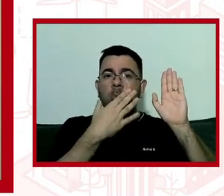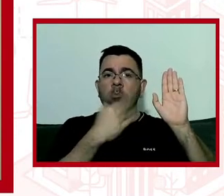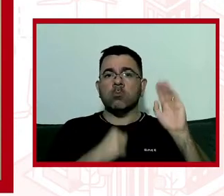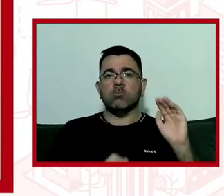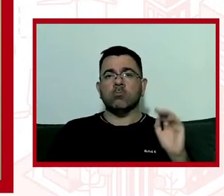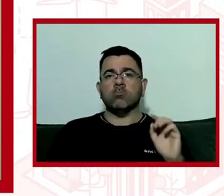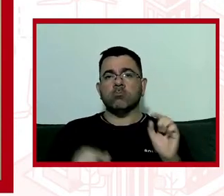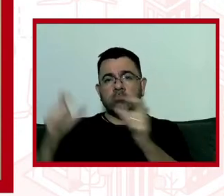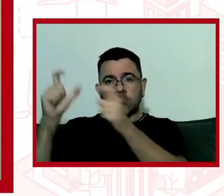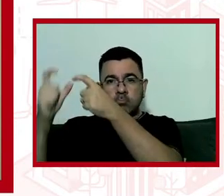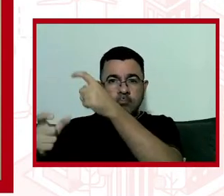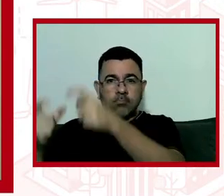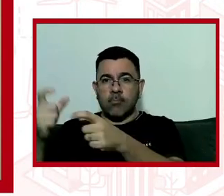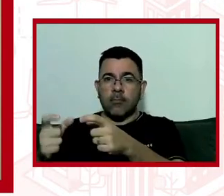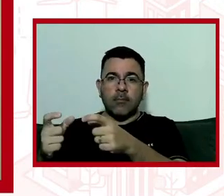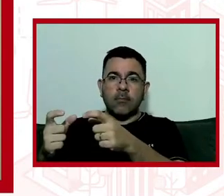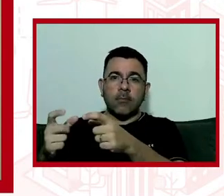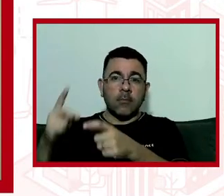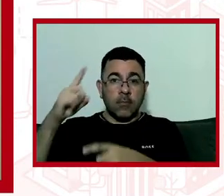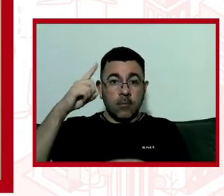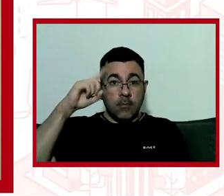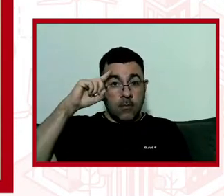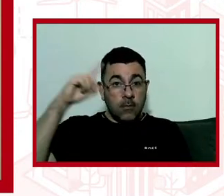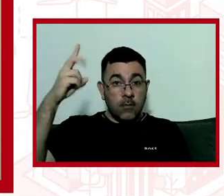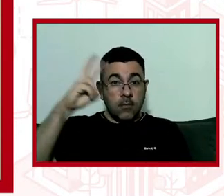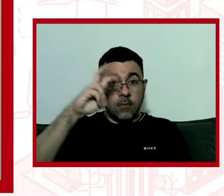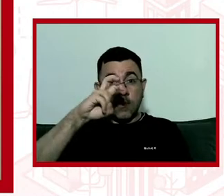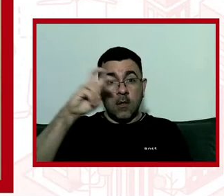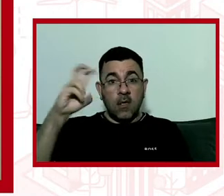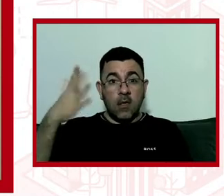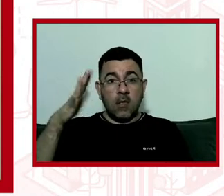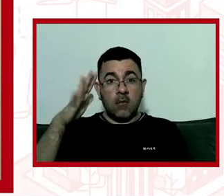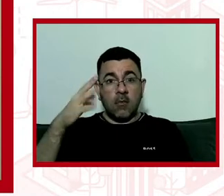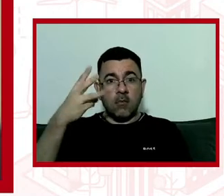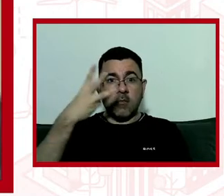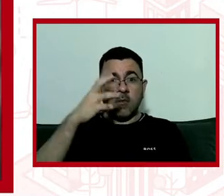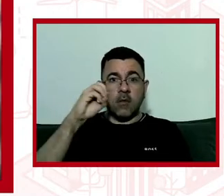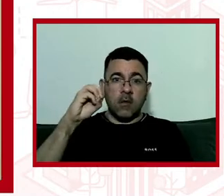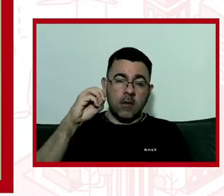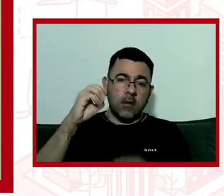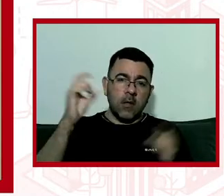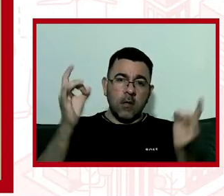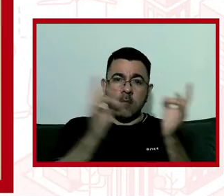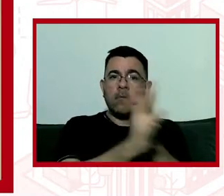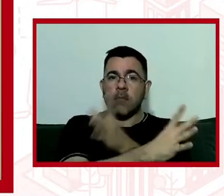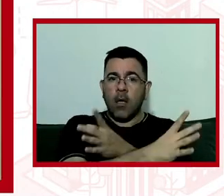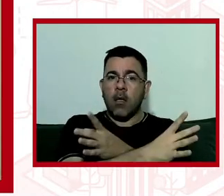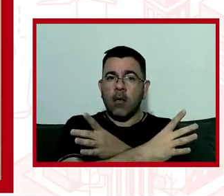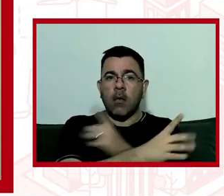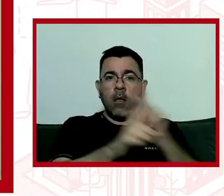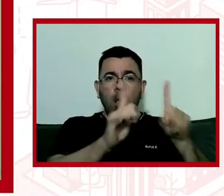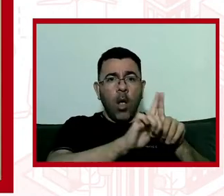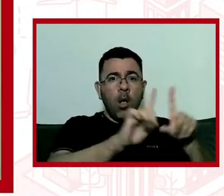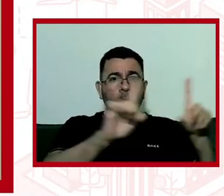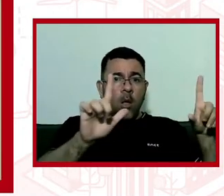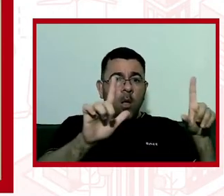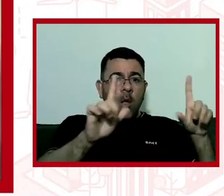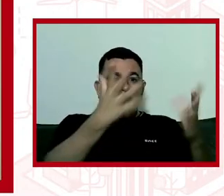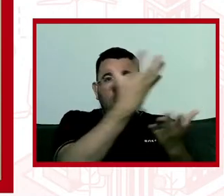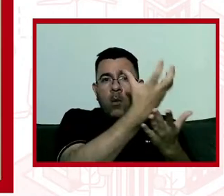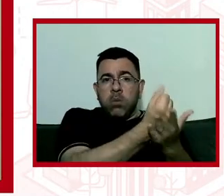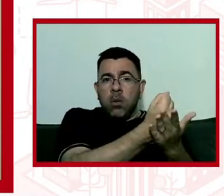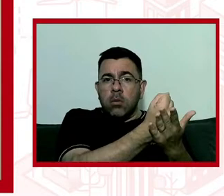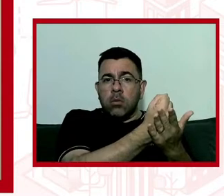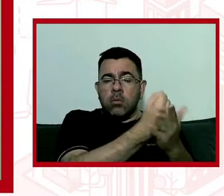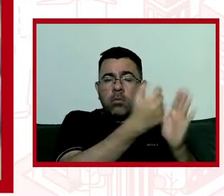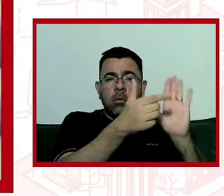aqui em 15 30 dias tá pronto eh então assim a gente fazer uma plataforma para ser um repositório disso sabe com preenchimento